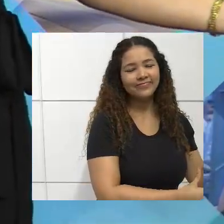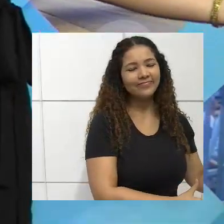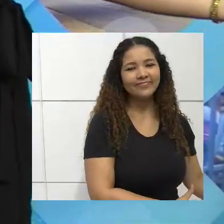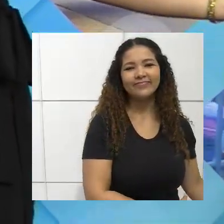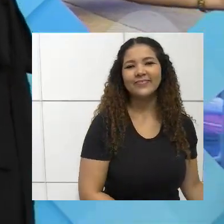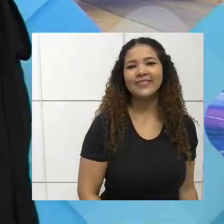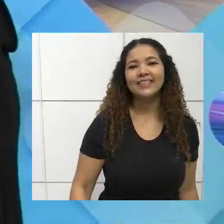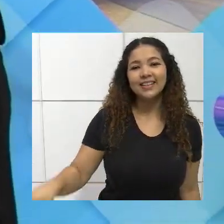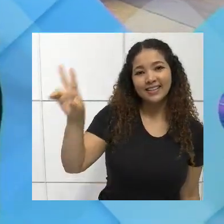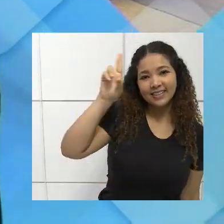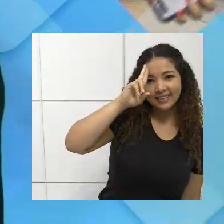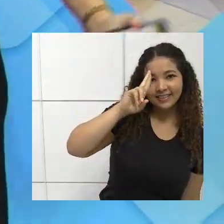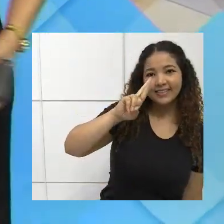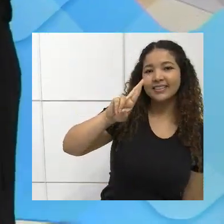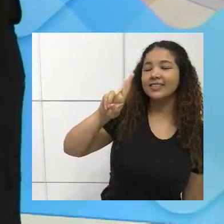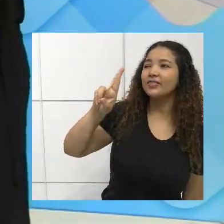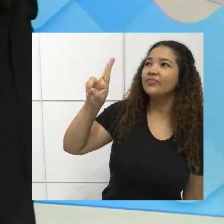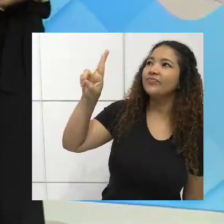deserto vai